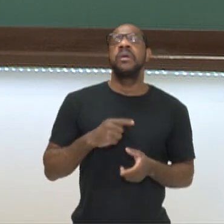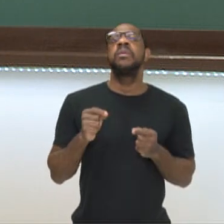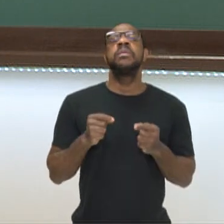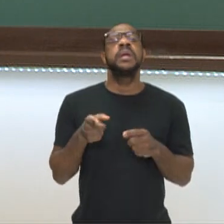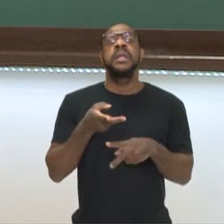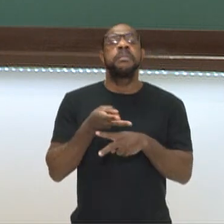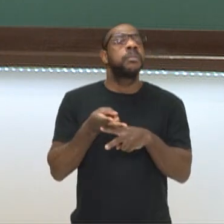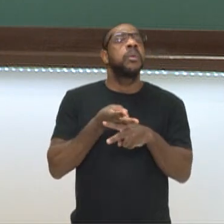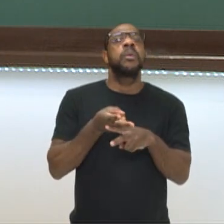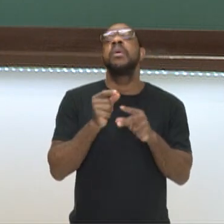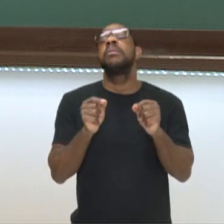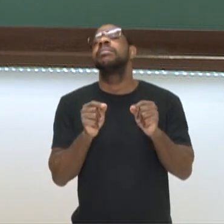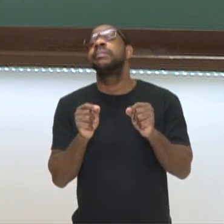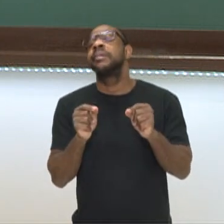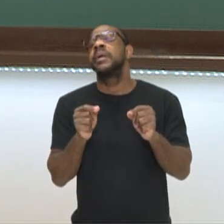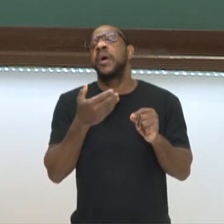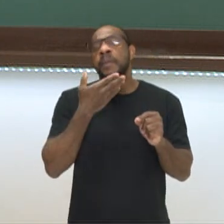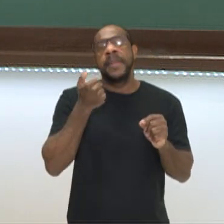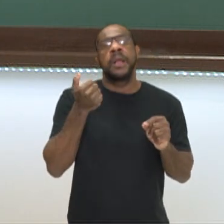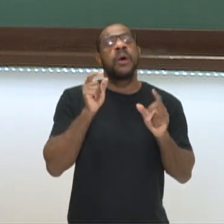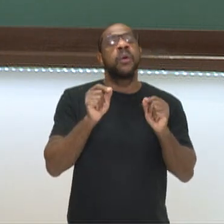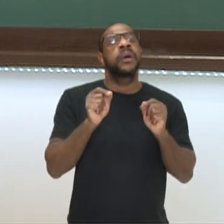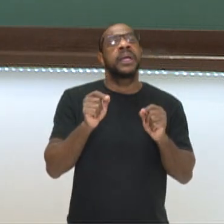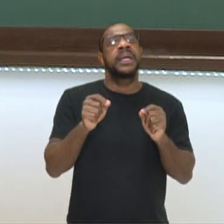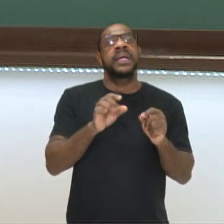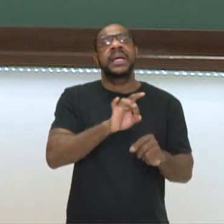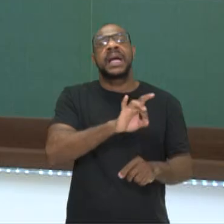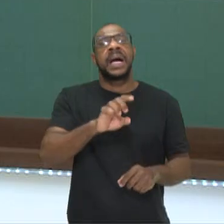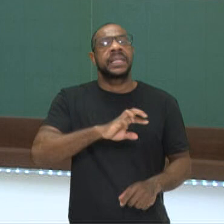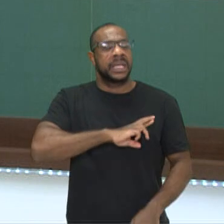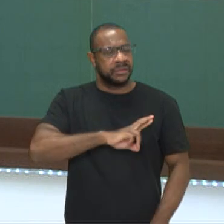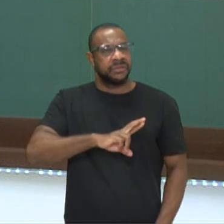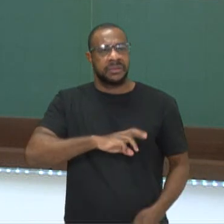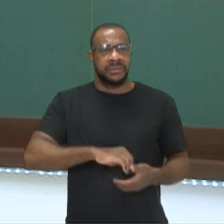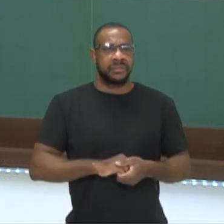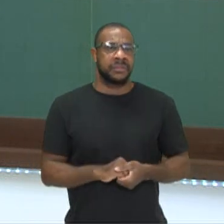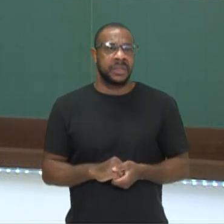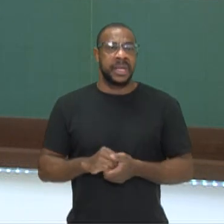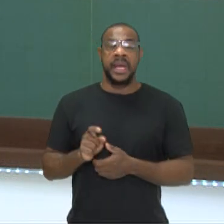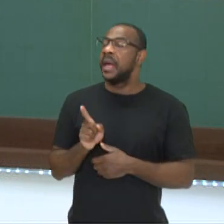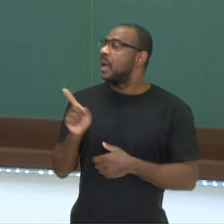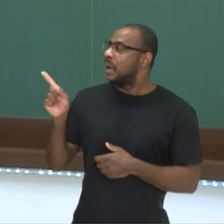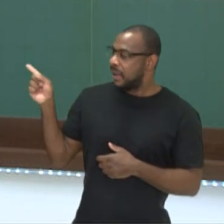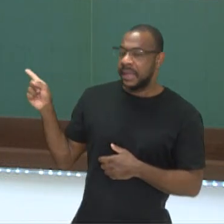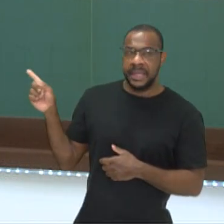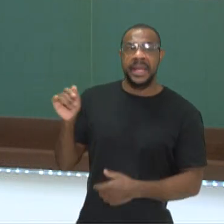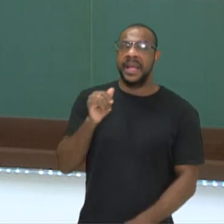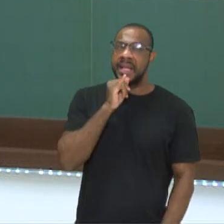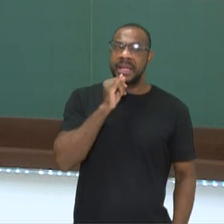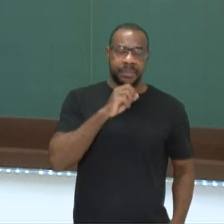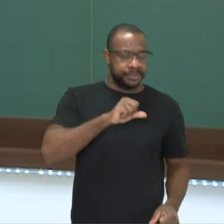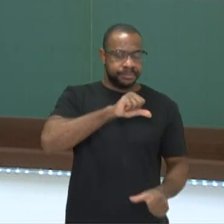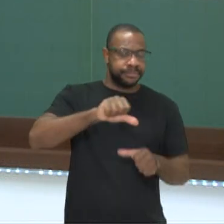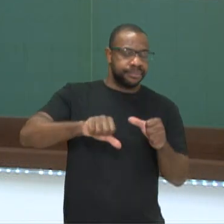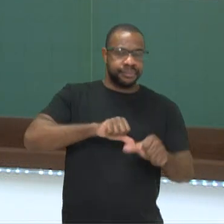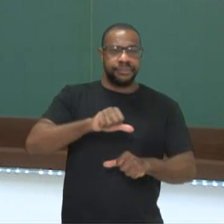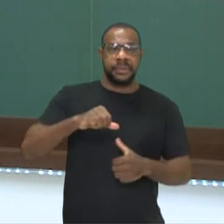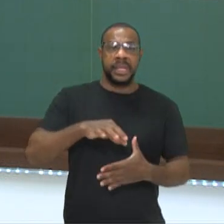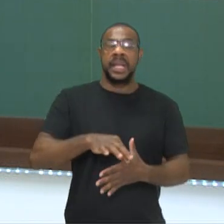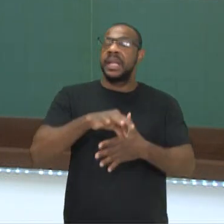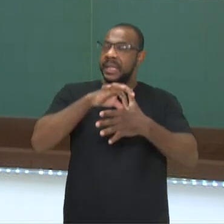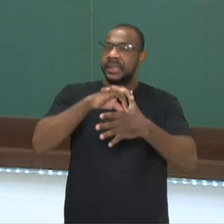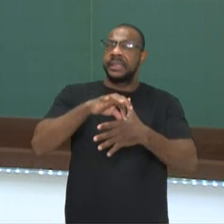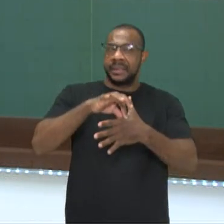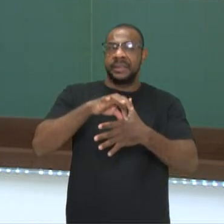melhor em cada religião. E o Gandhi é um exemplo das pessoas aí que se transformaram em grandes líderes